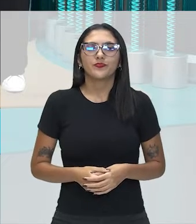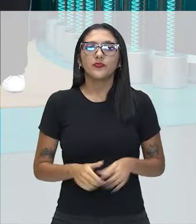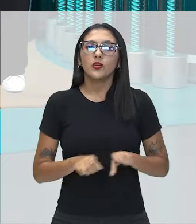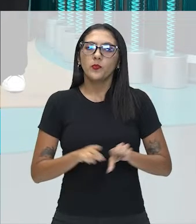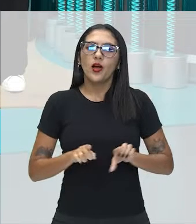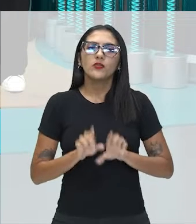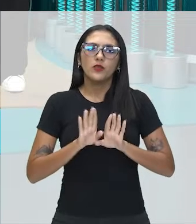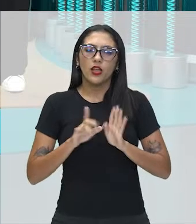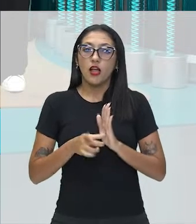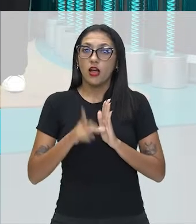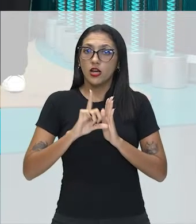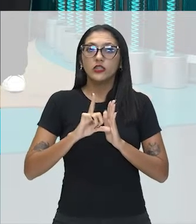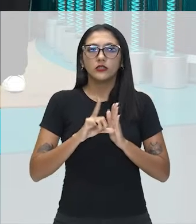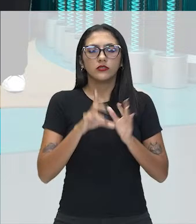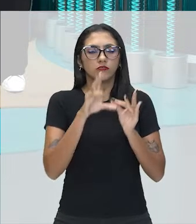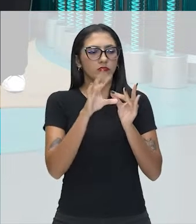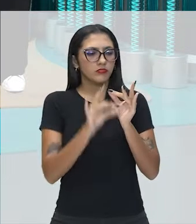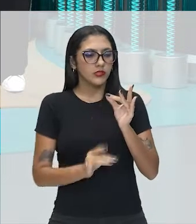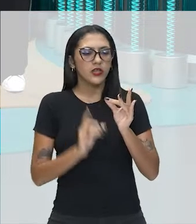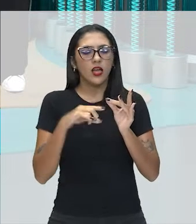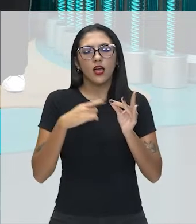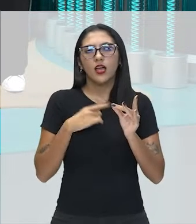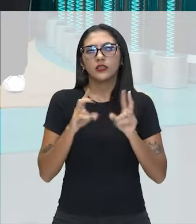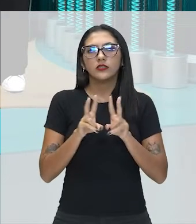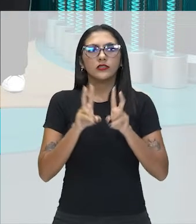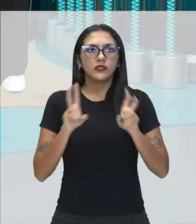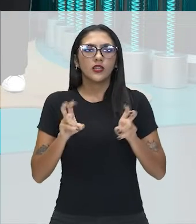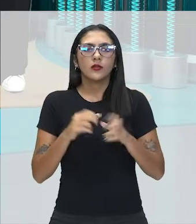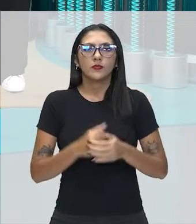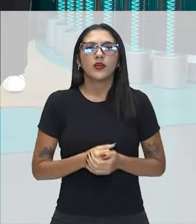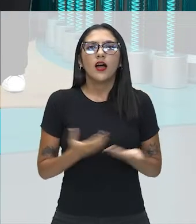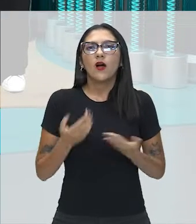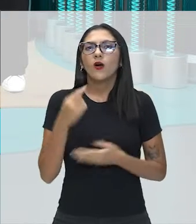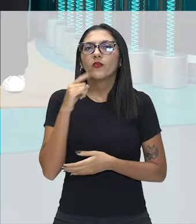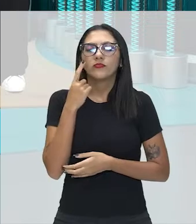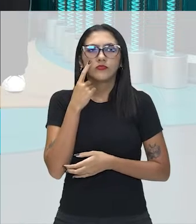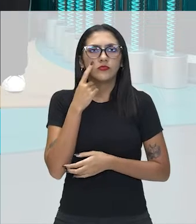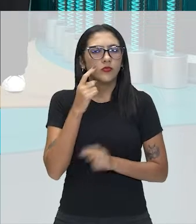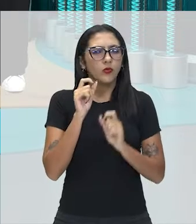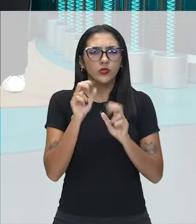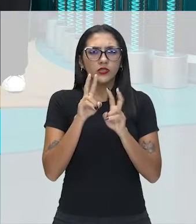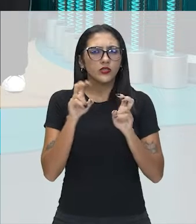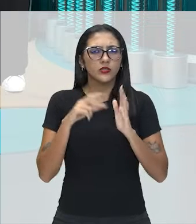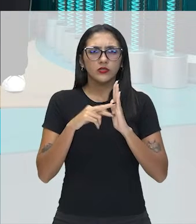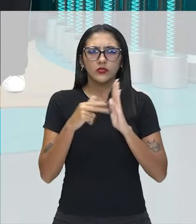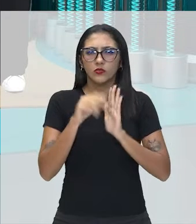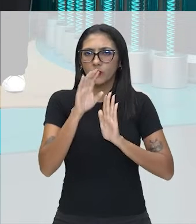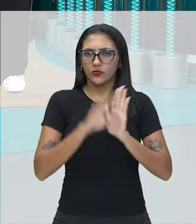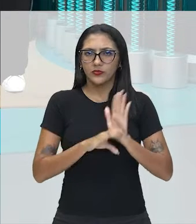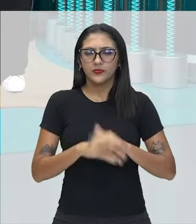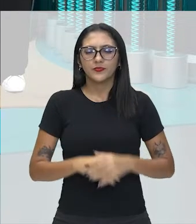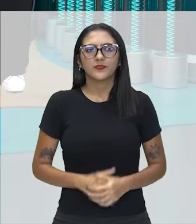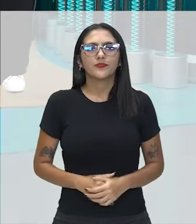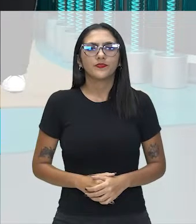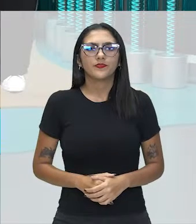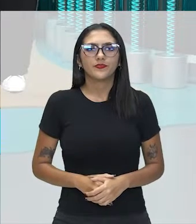começarmos a falar sobre esses procedimentos, vamos ver o que são primeiros socorros. Vamos lá.